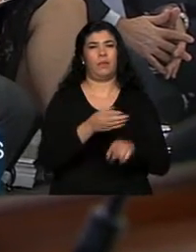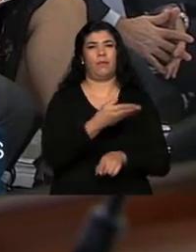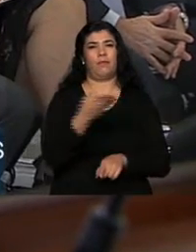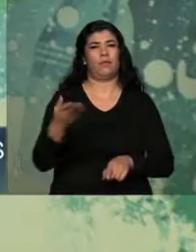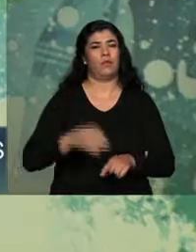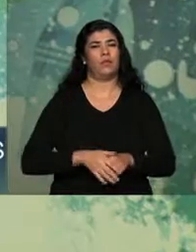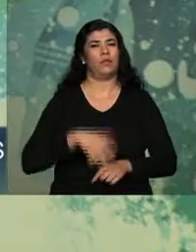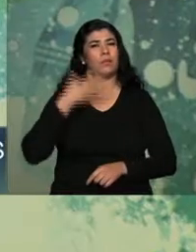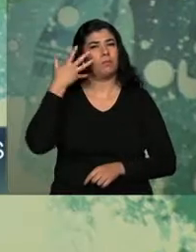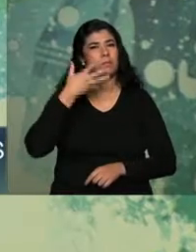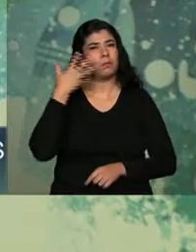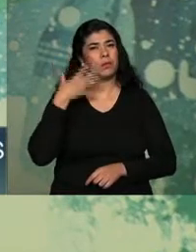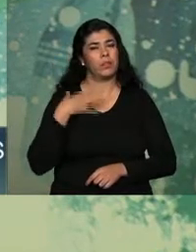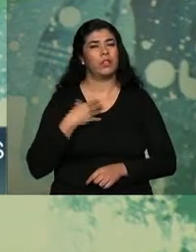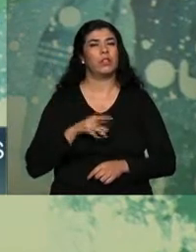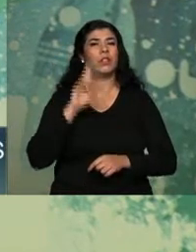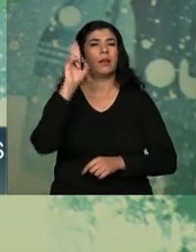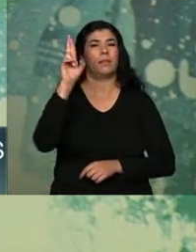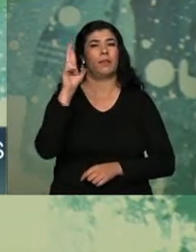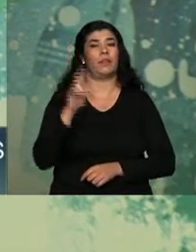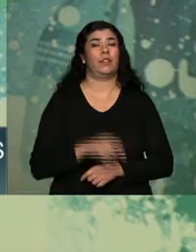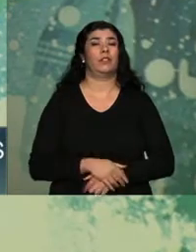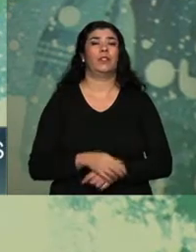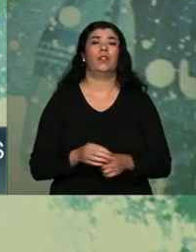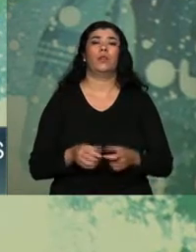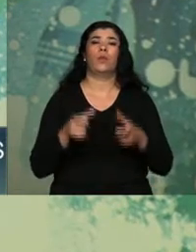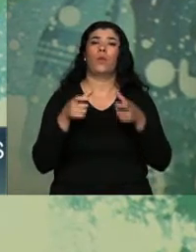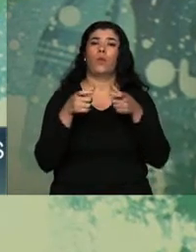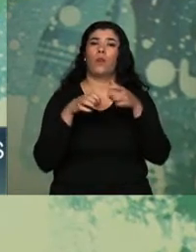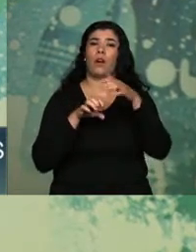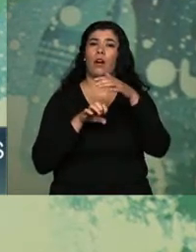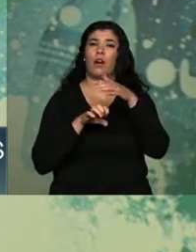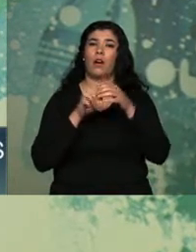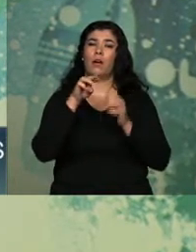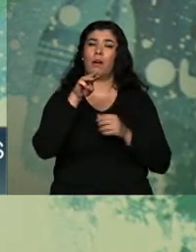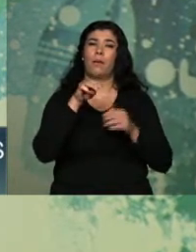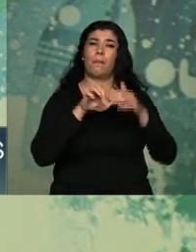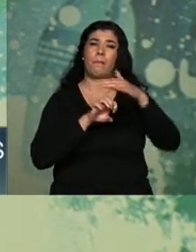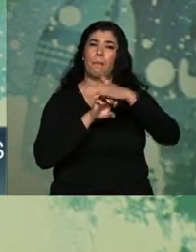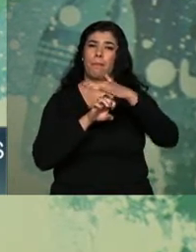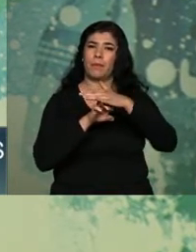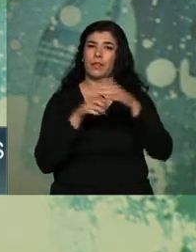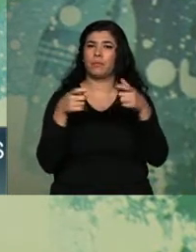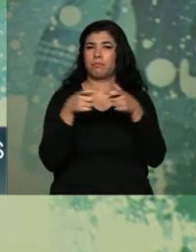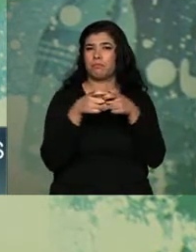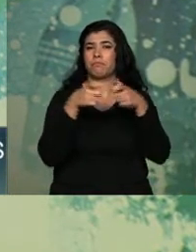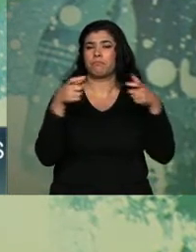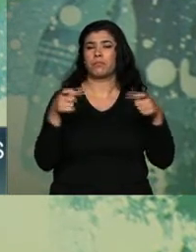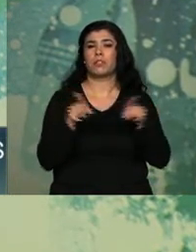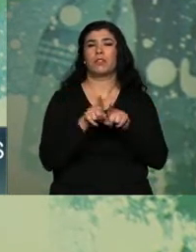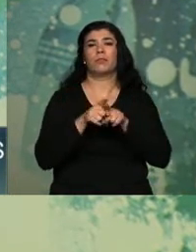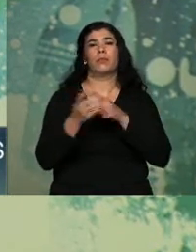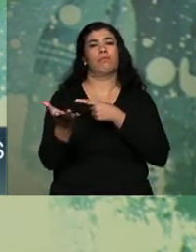Parlamentar da Micro e Pequena Empresa, que ajudaram muito ao longo desses anos a que a gente pudesse chegar aqui, em nome